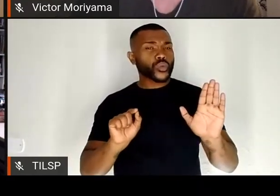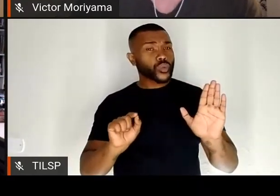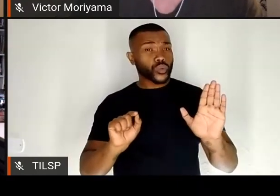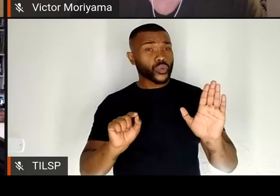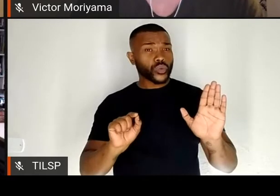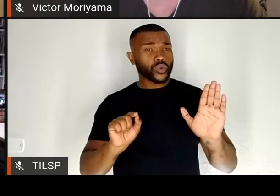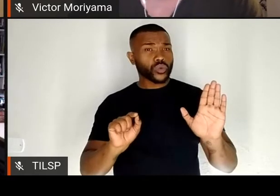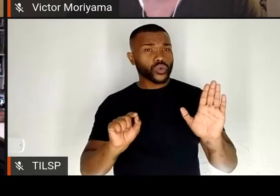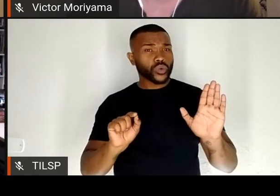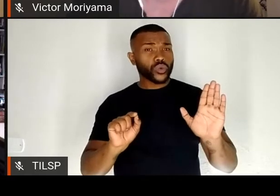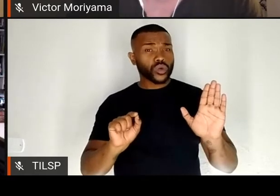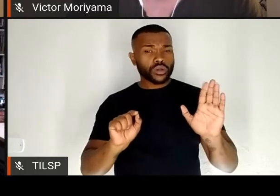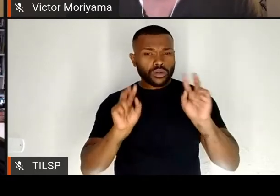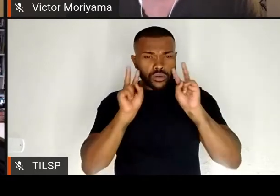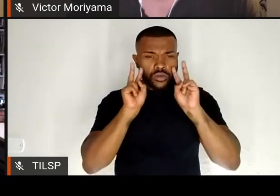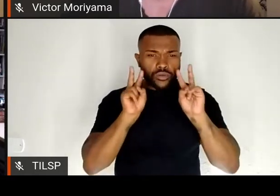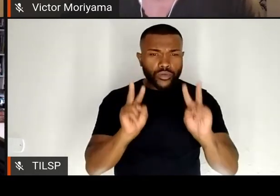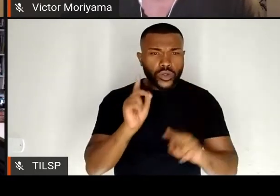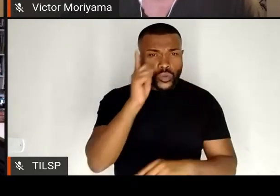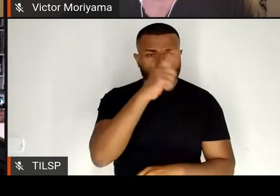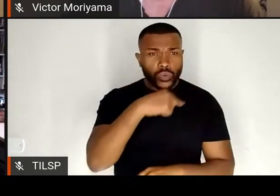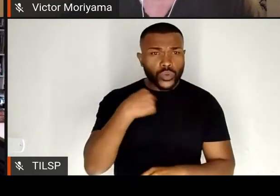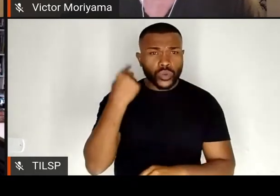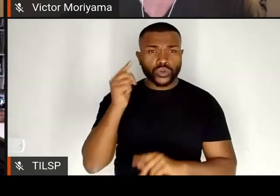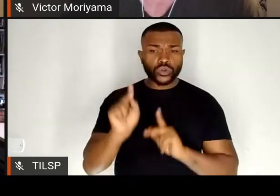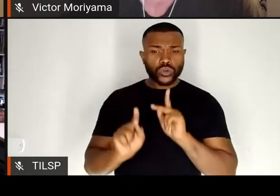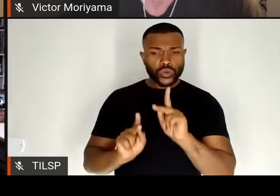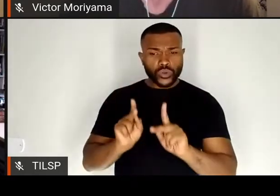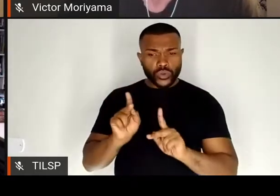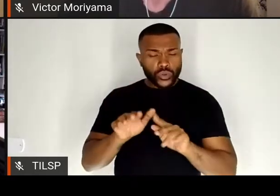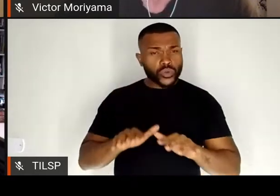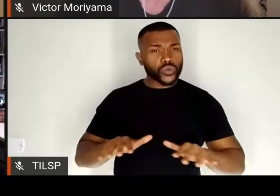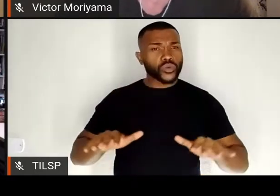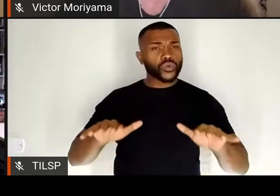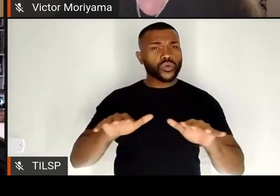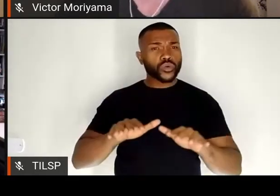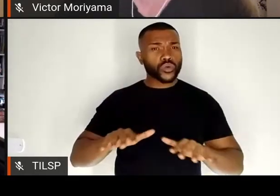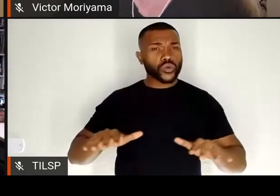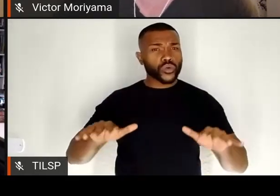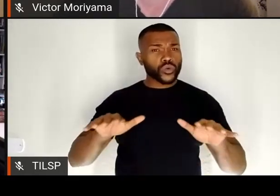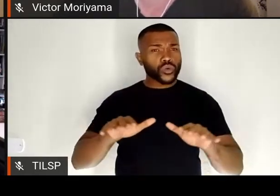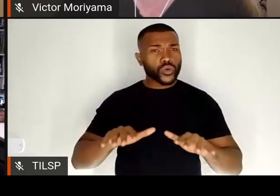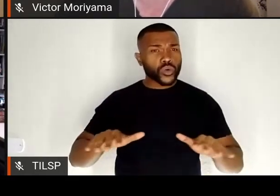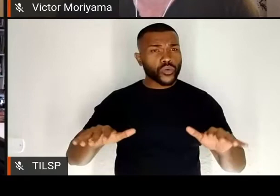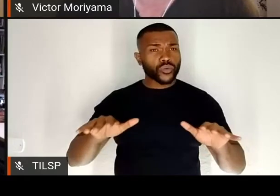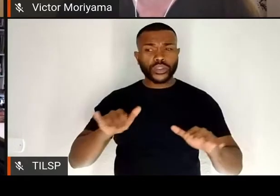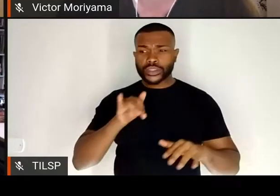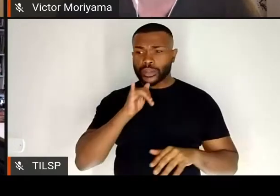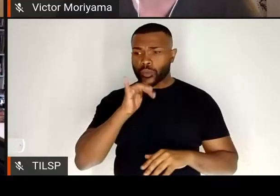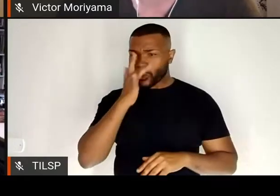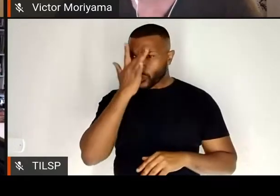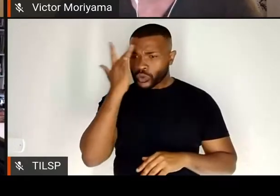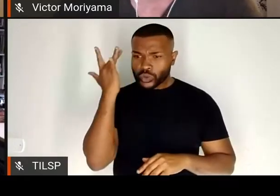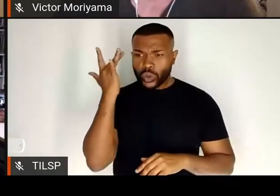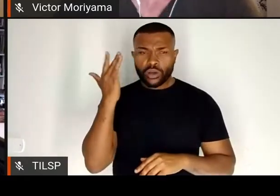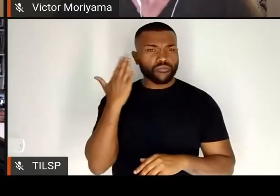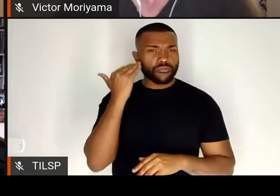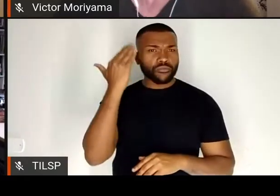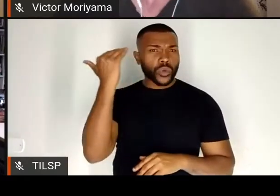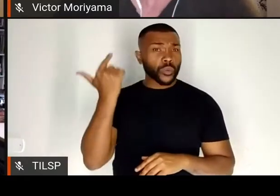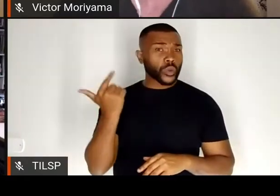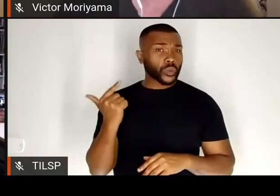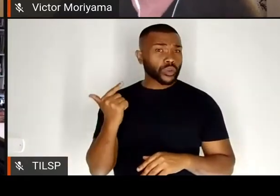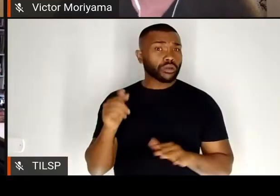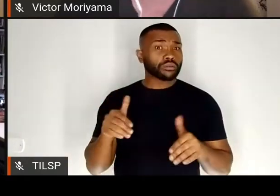do povo, né, da população, aquele povo anônimo. Então, para representar a guerra, ele não